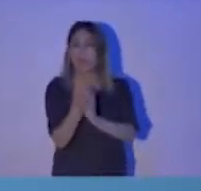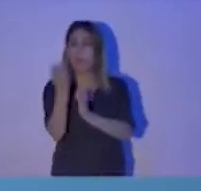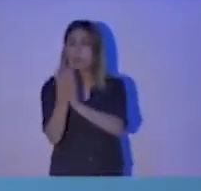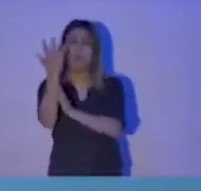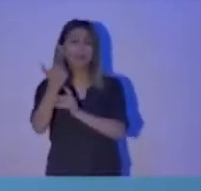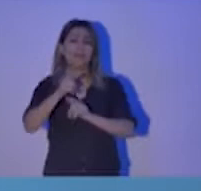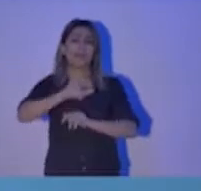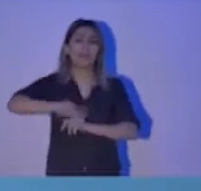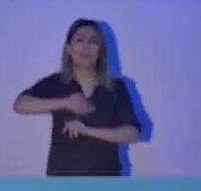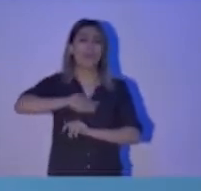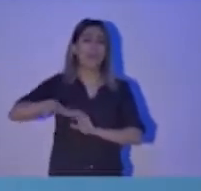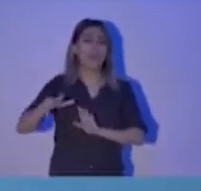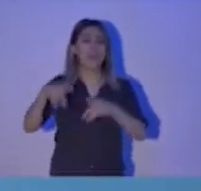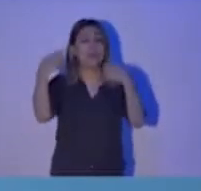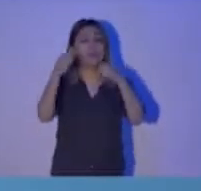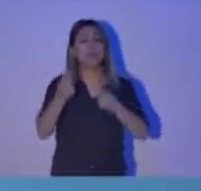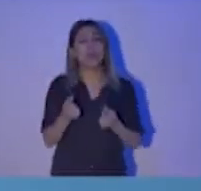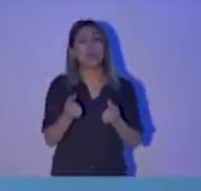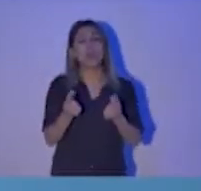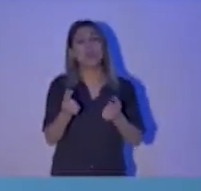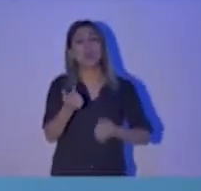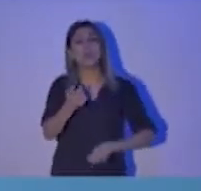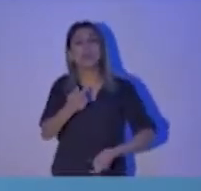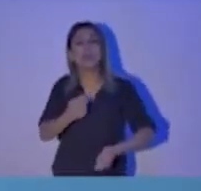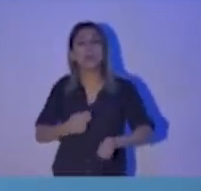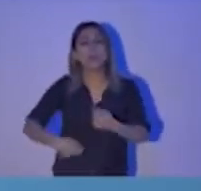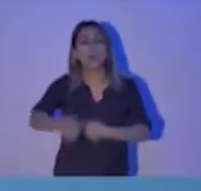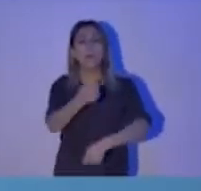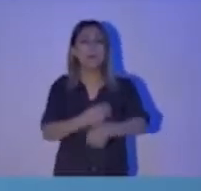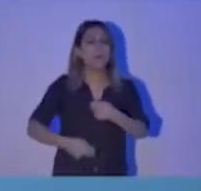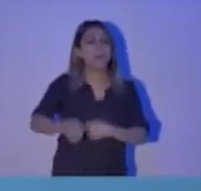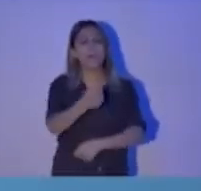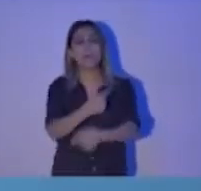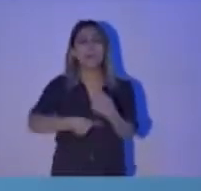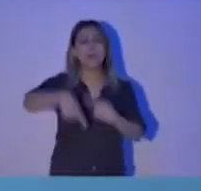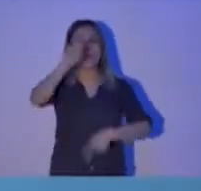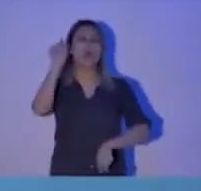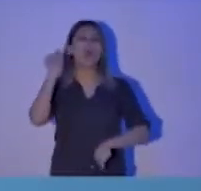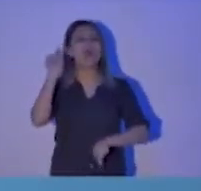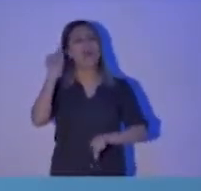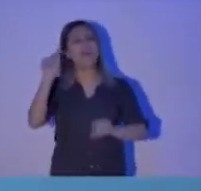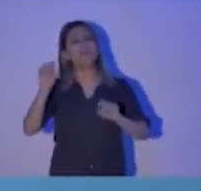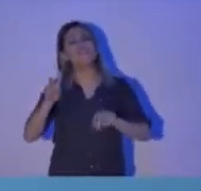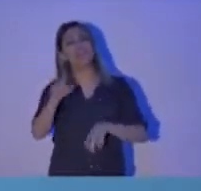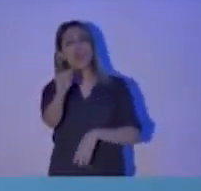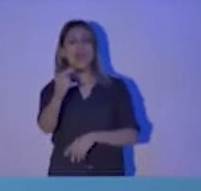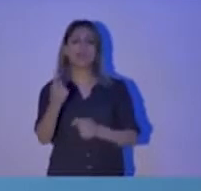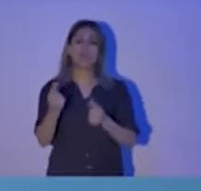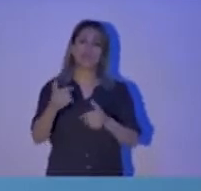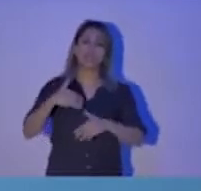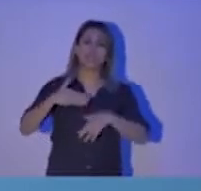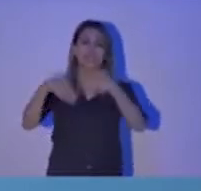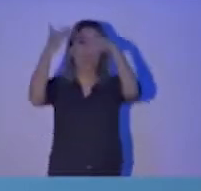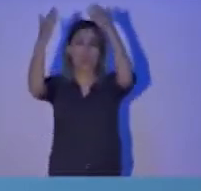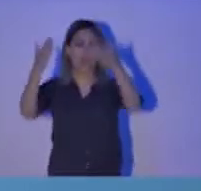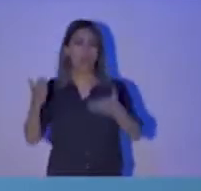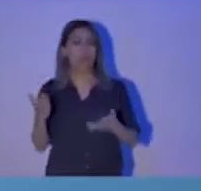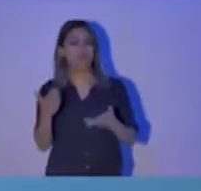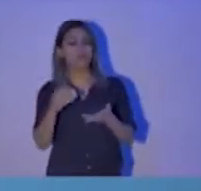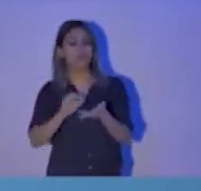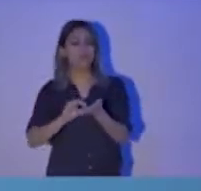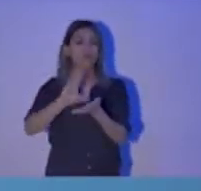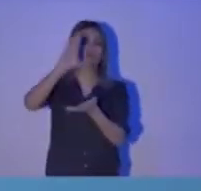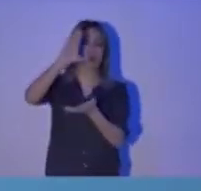só surge com a economia ativa. Dinheiro não surge em um país que tem 13 milhões de desempregados. Não é esse o